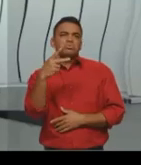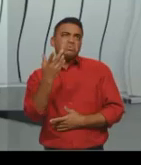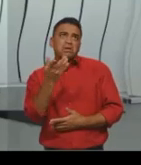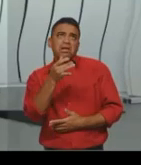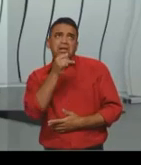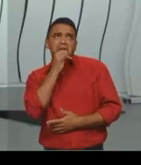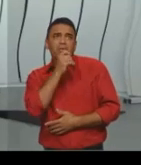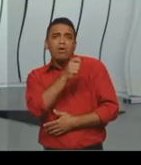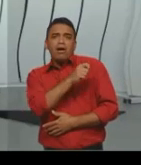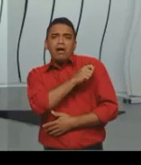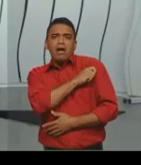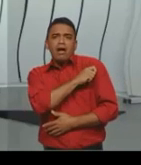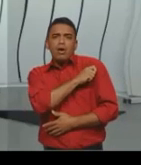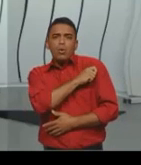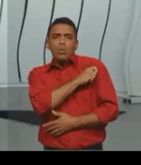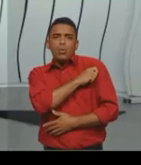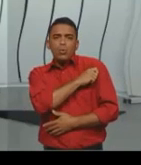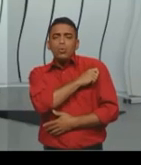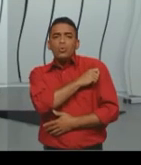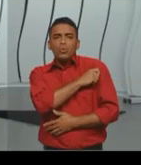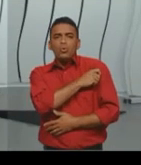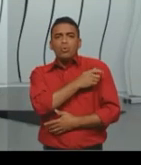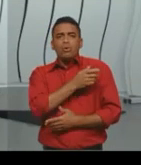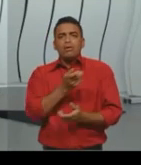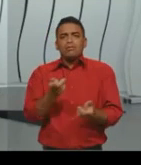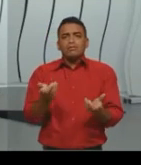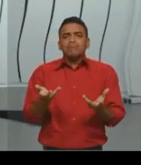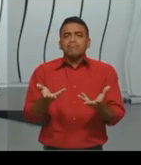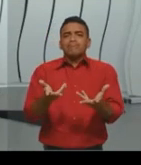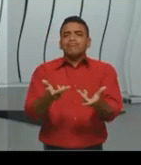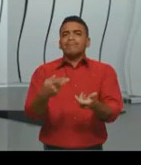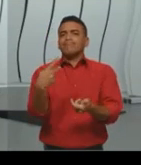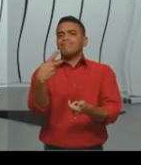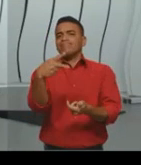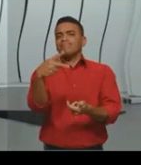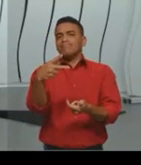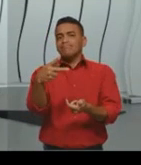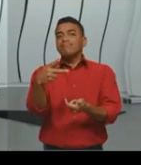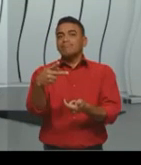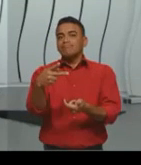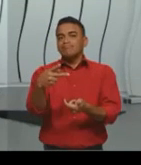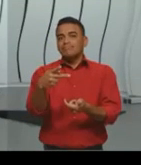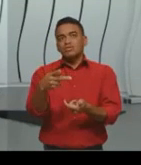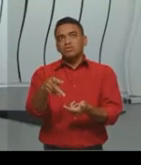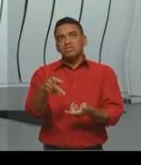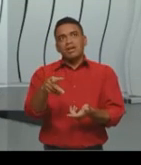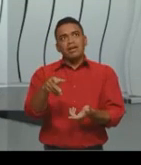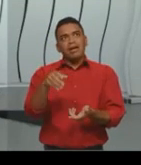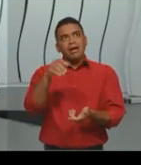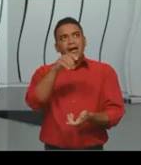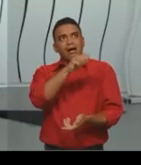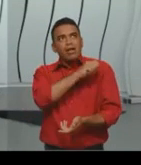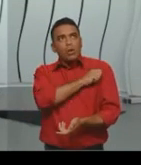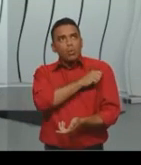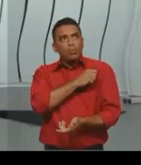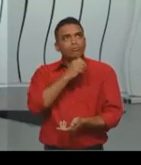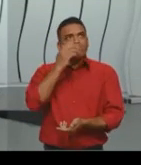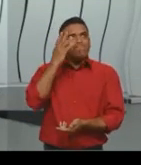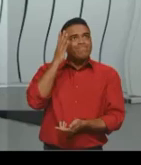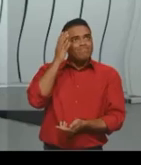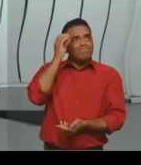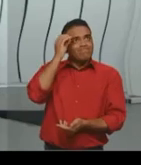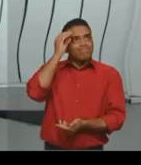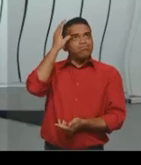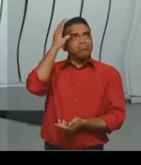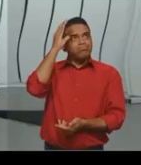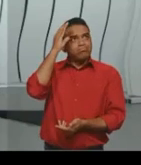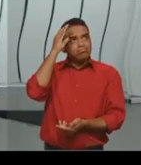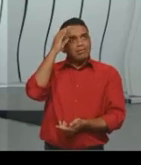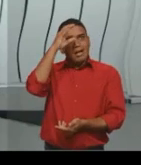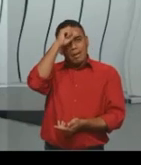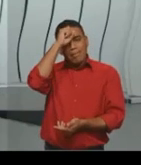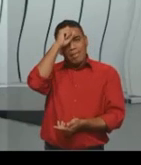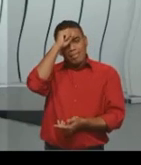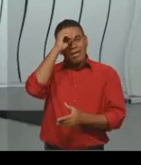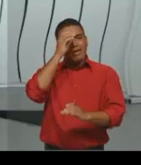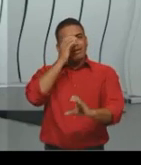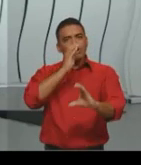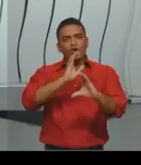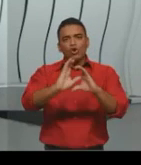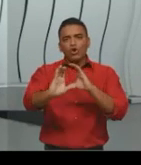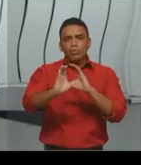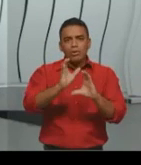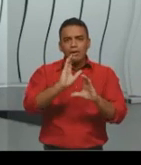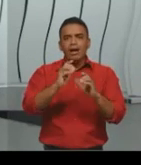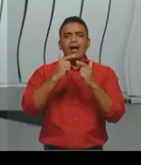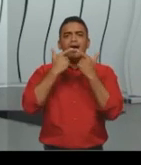o que o professor vai ensinar, não. A gente pensa o aluno compreender, o aluno usar aquilo de forma comunicativa, que